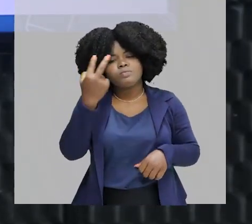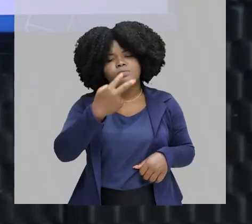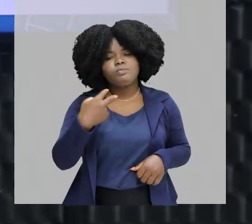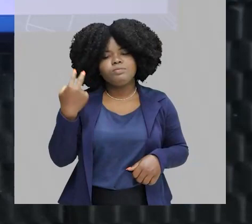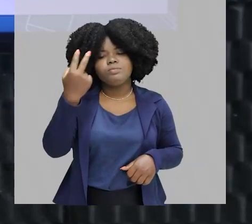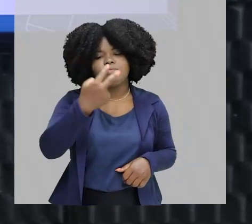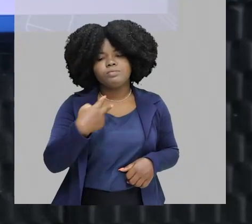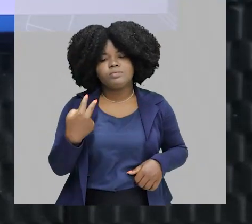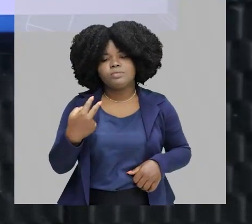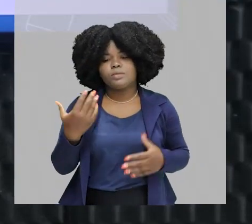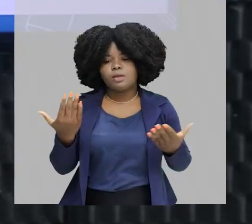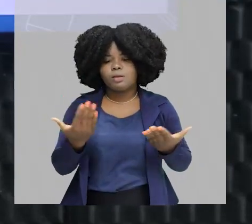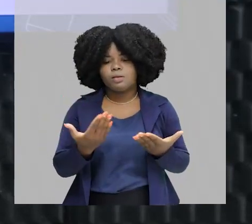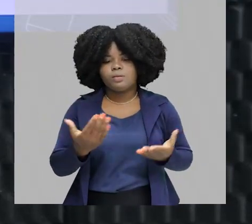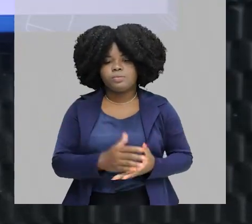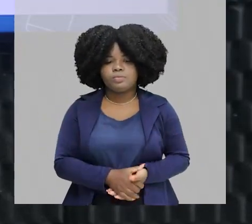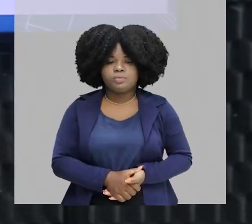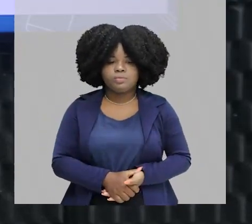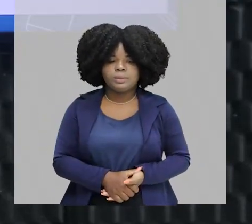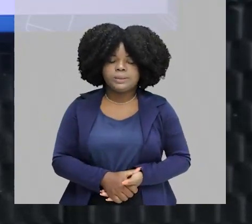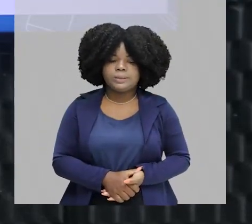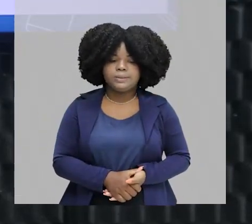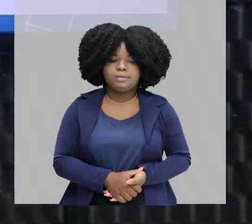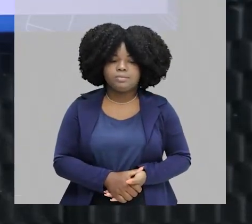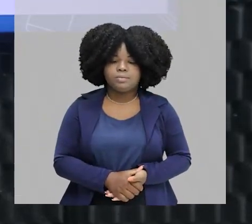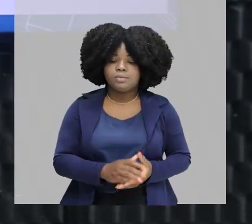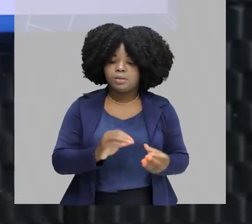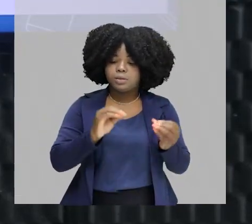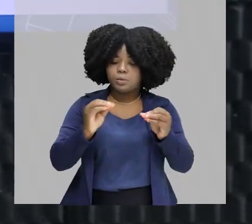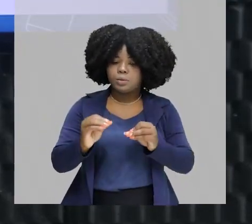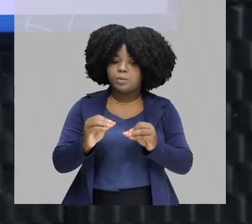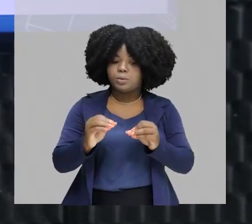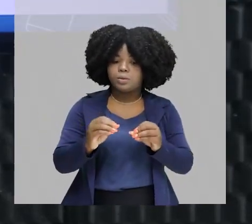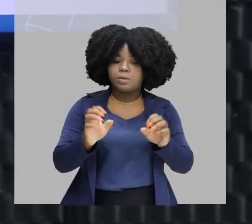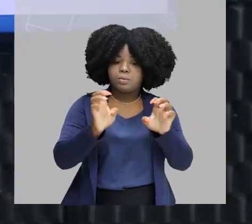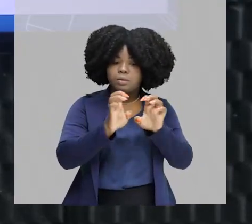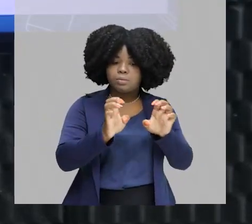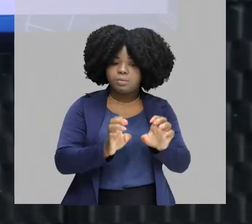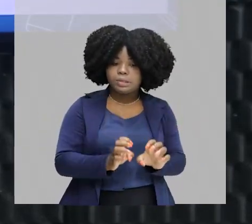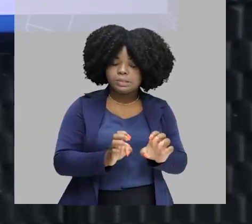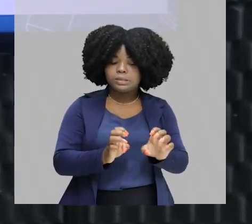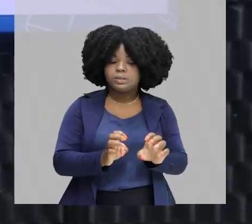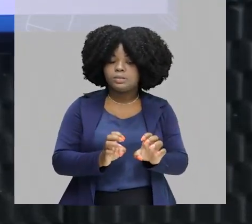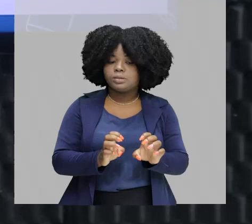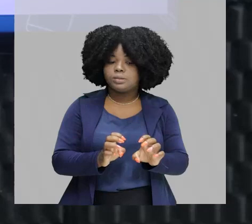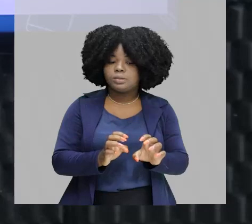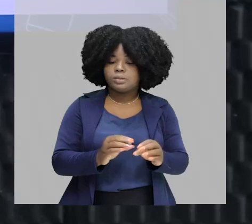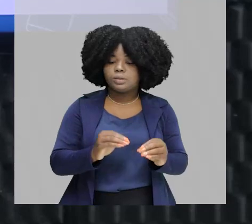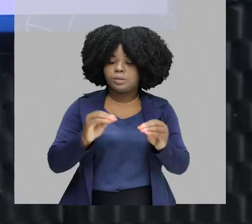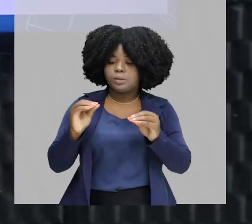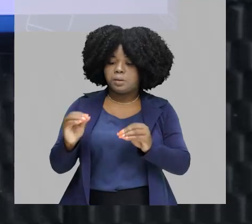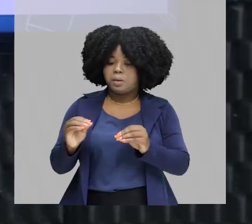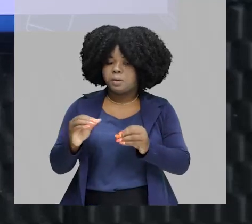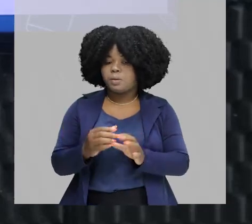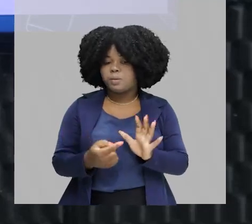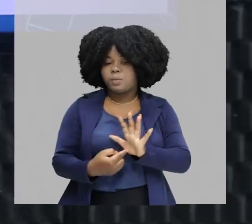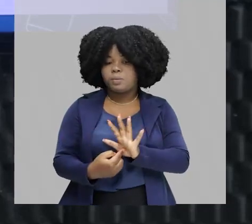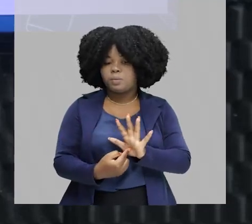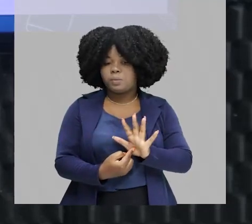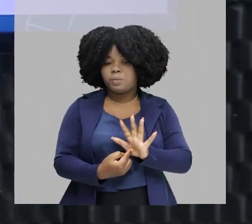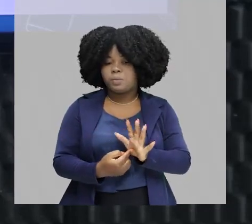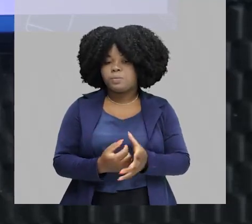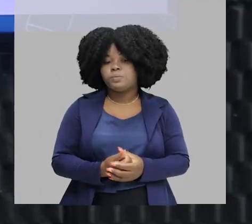horas agora. Tá? Então, nesse caso, eu tenho que procurar uma estrutura, uma combinação que demonstre essa